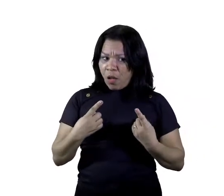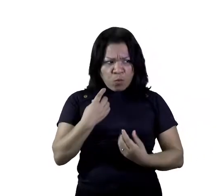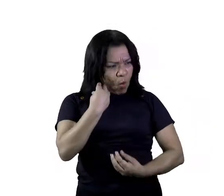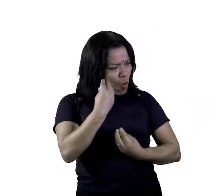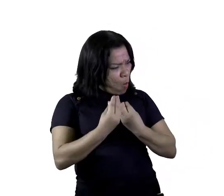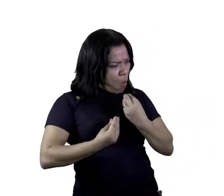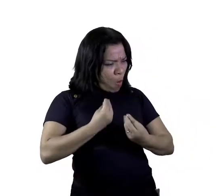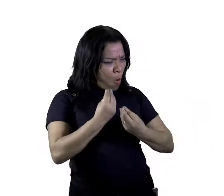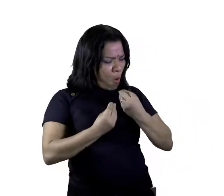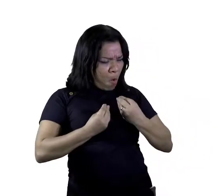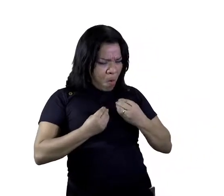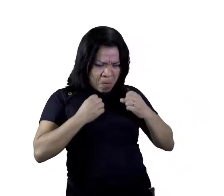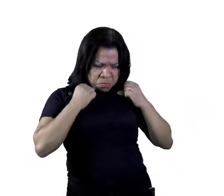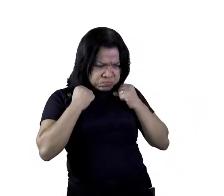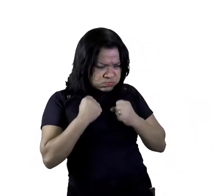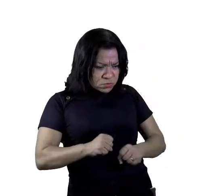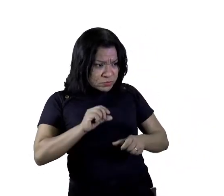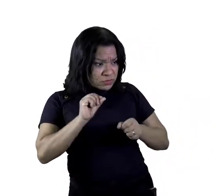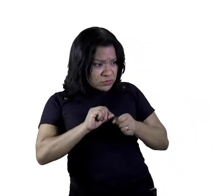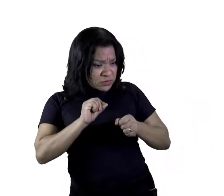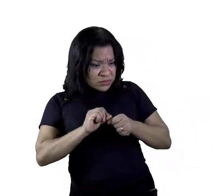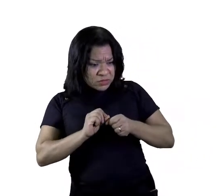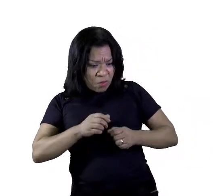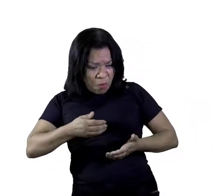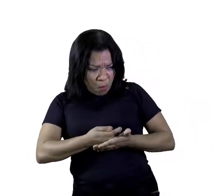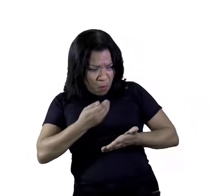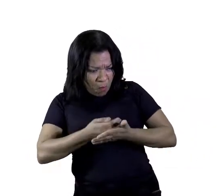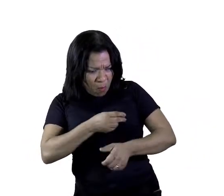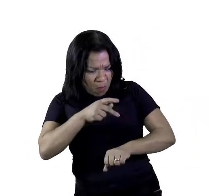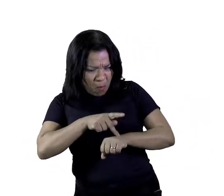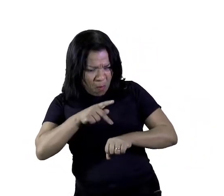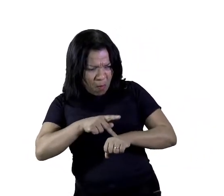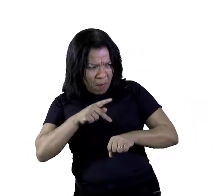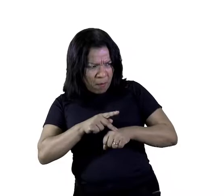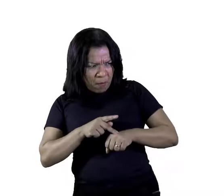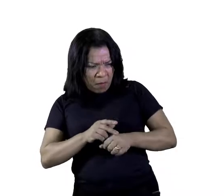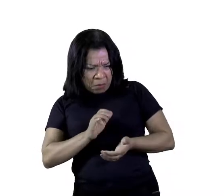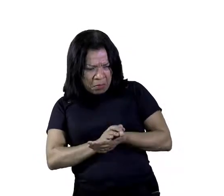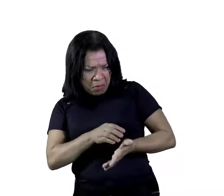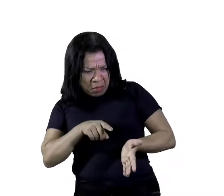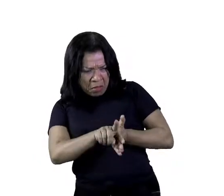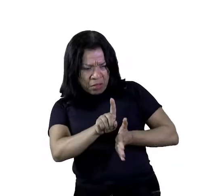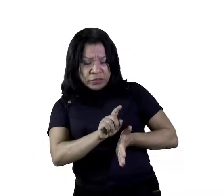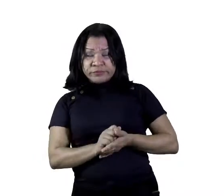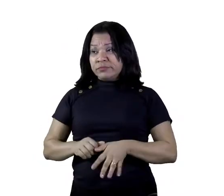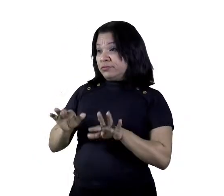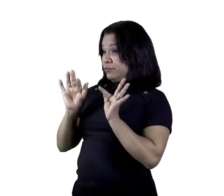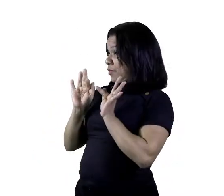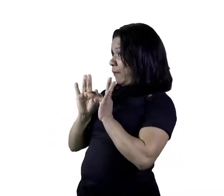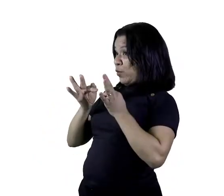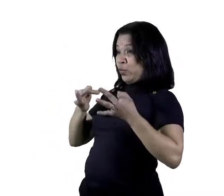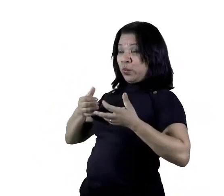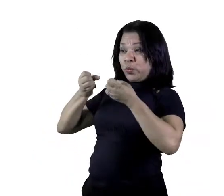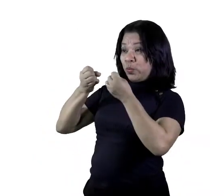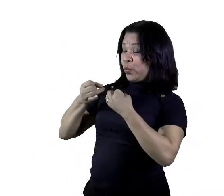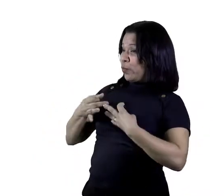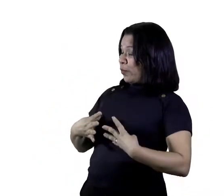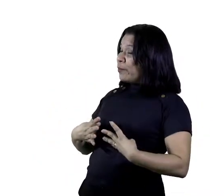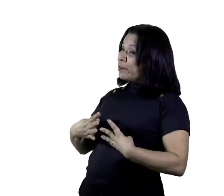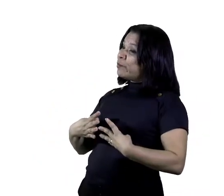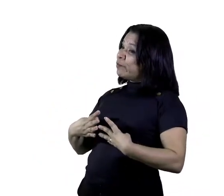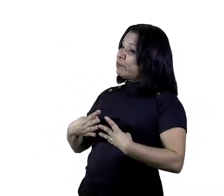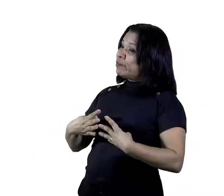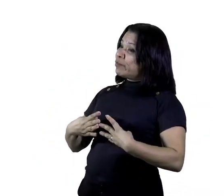possível fazer uma sopa de pedras?" indagou o casal. "Muito simples", explicou ele.